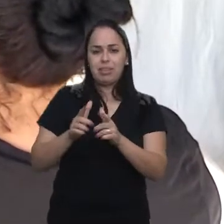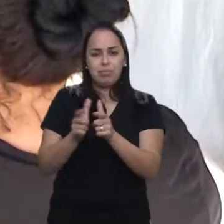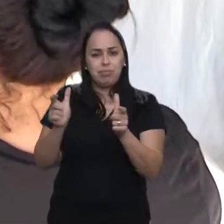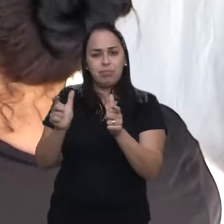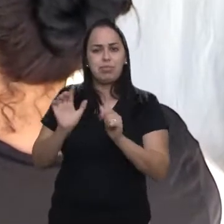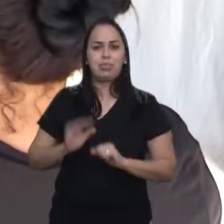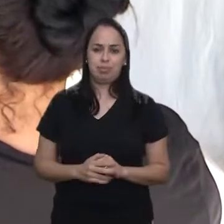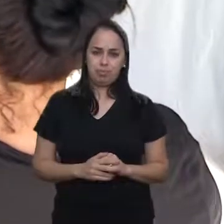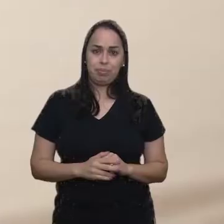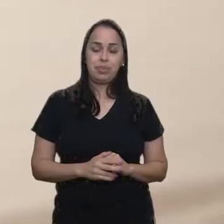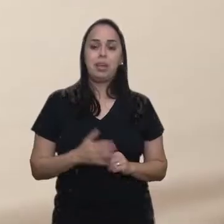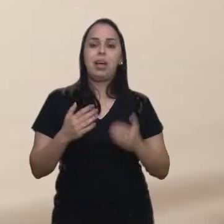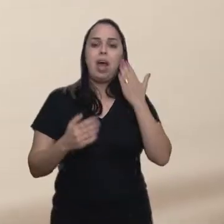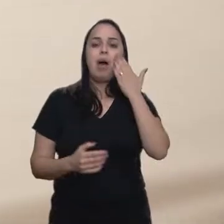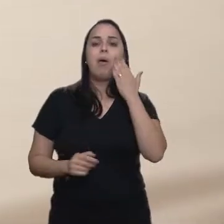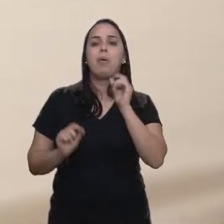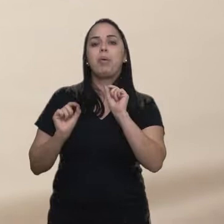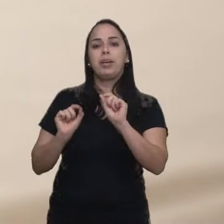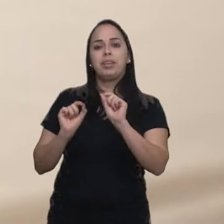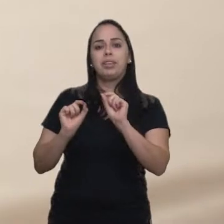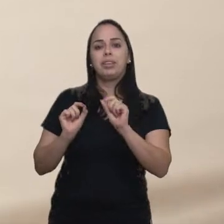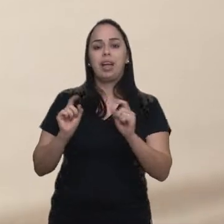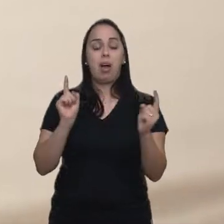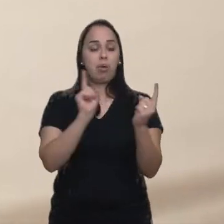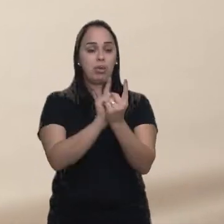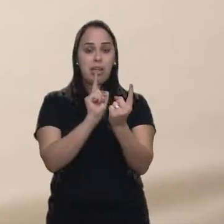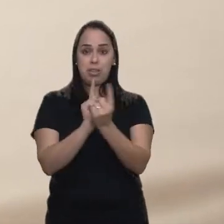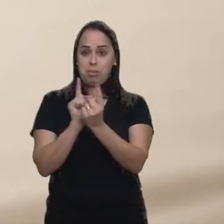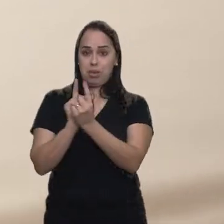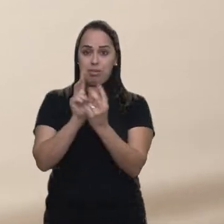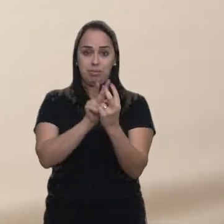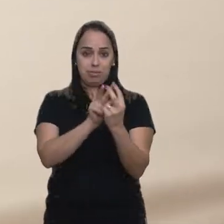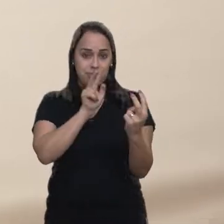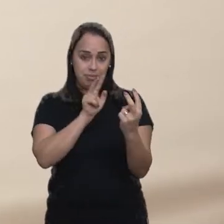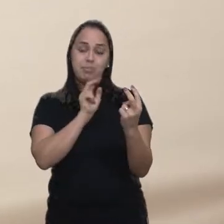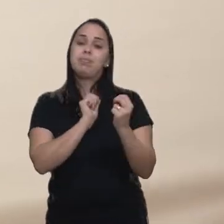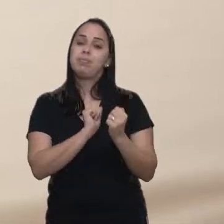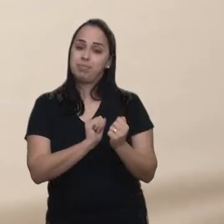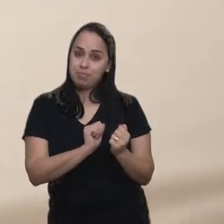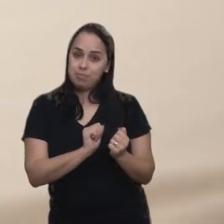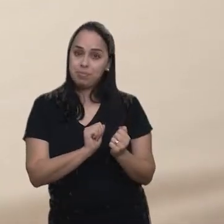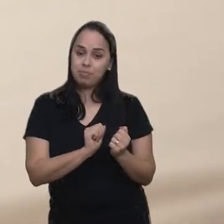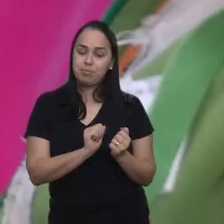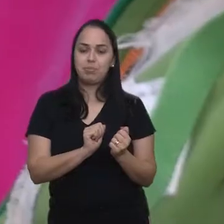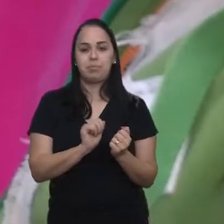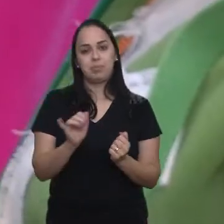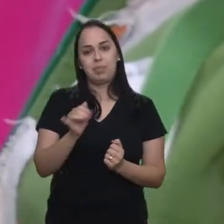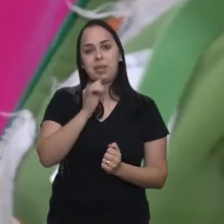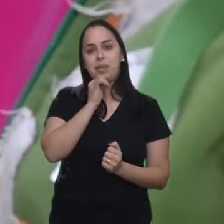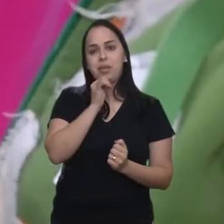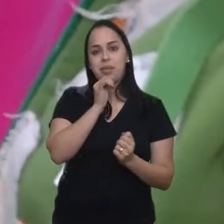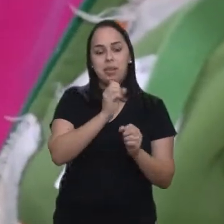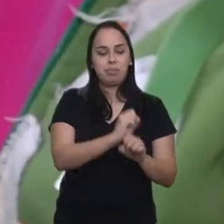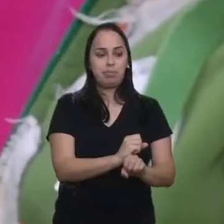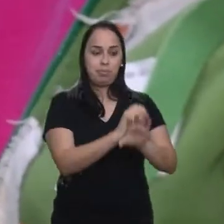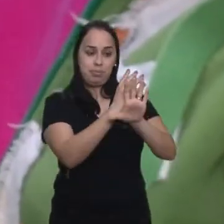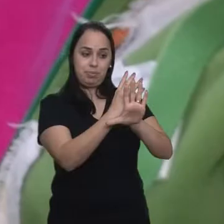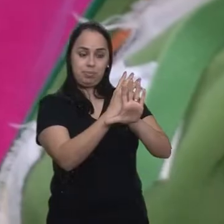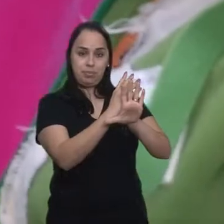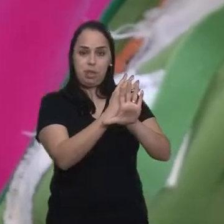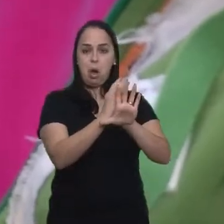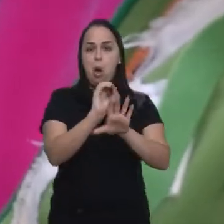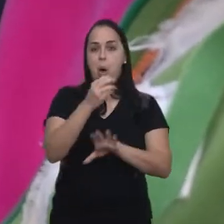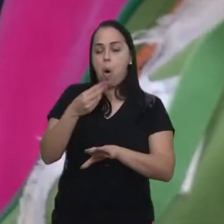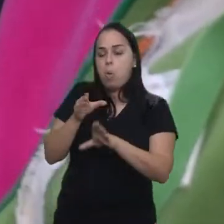da Covid-19. Trata-se de um serviço de atendimento de saúde que é prestado à distância, seja por meio de